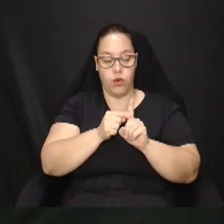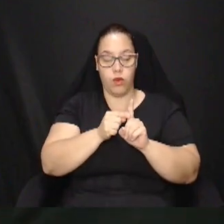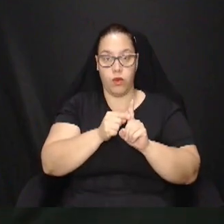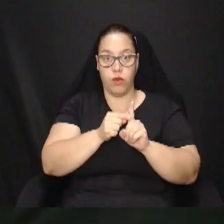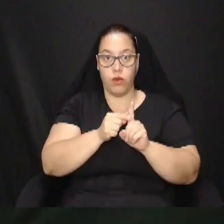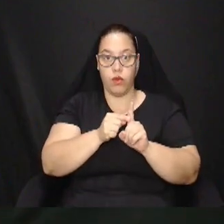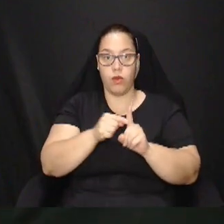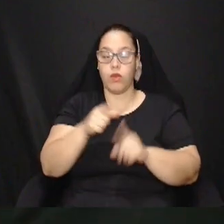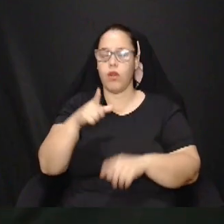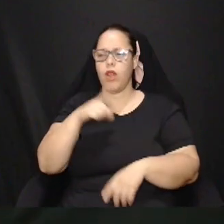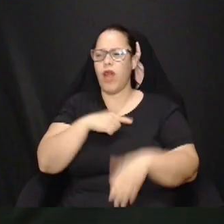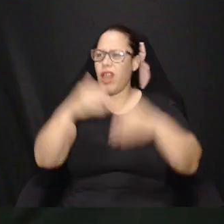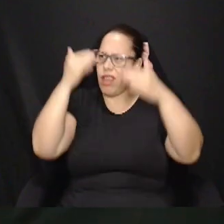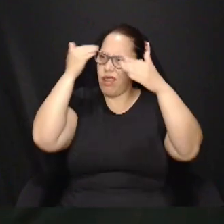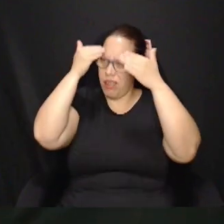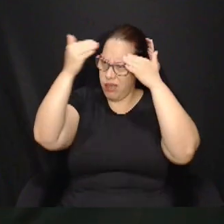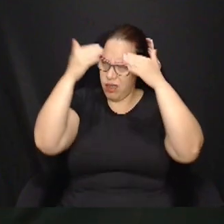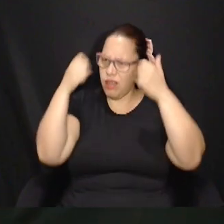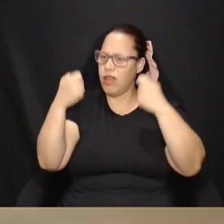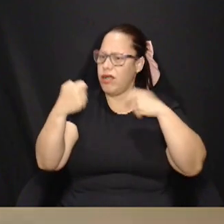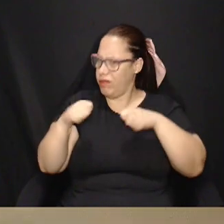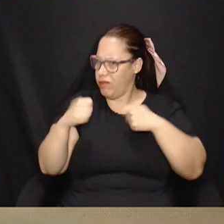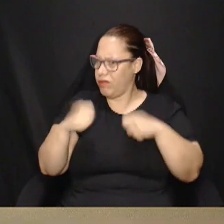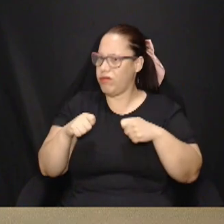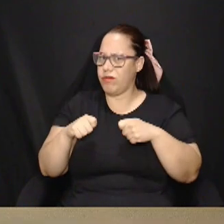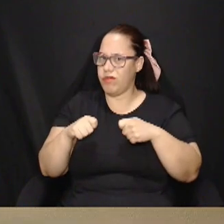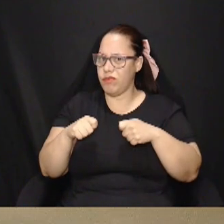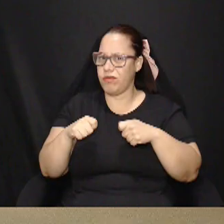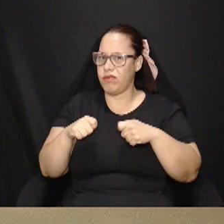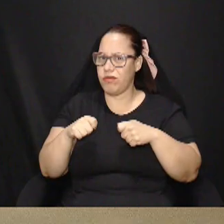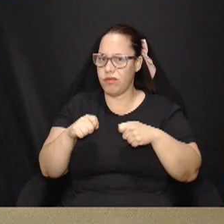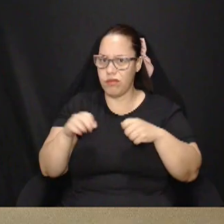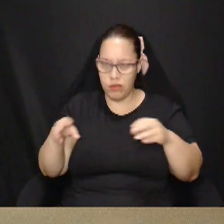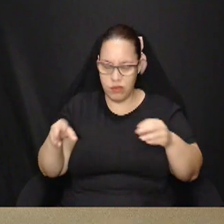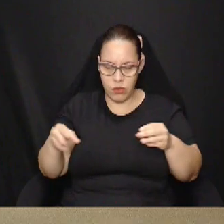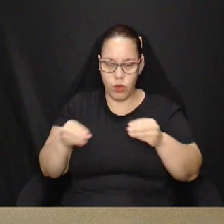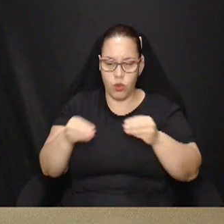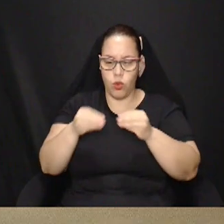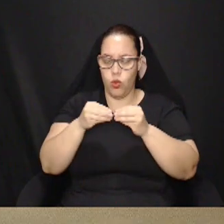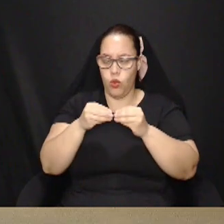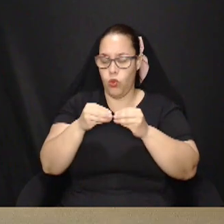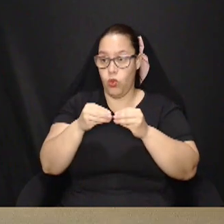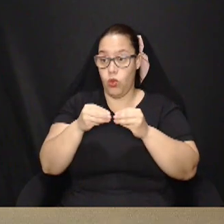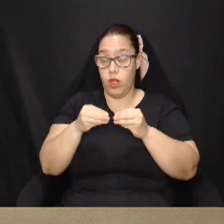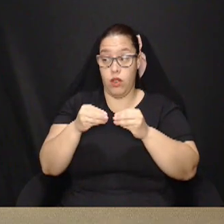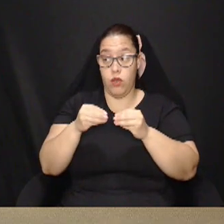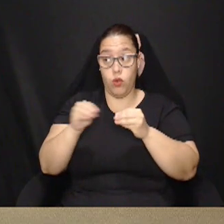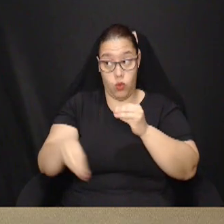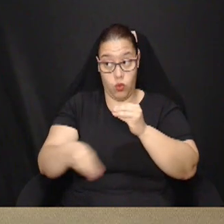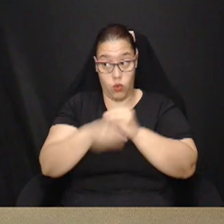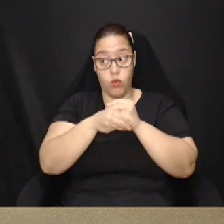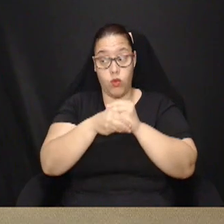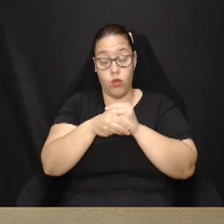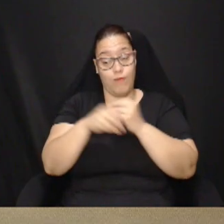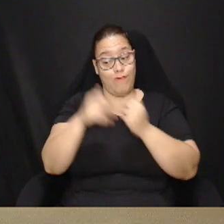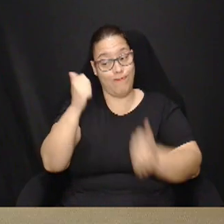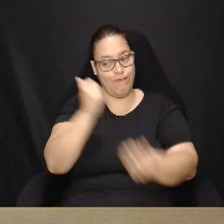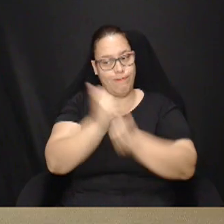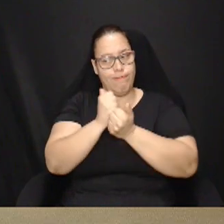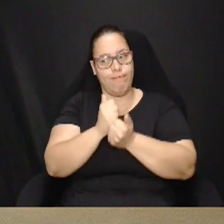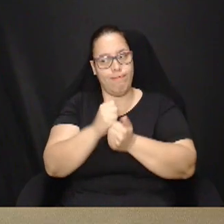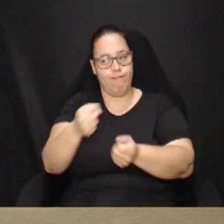psicologia que precisa estar embutida nesse tratamento para que possa dar o suporte emocional, porque é